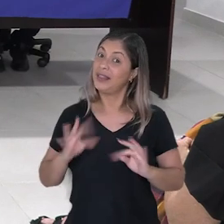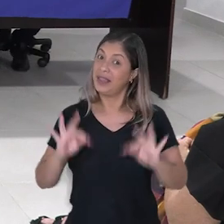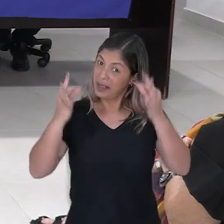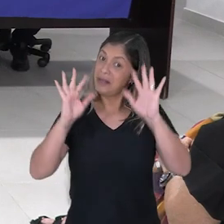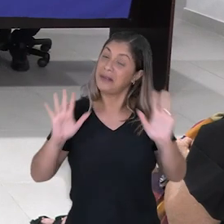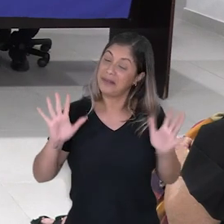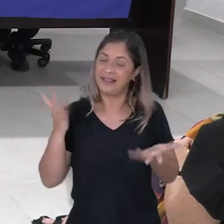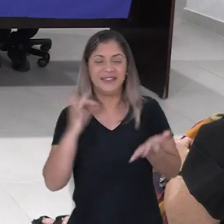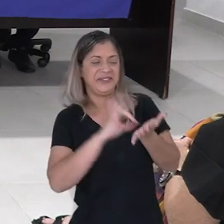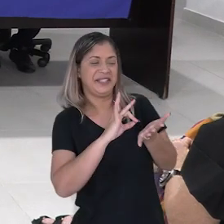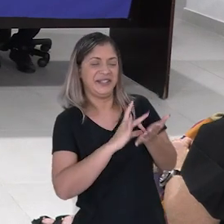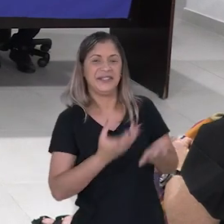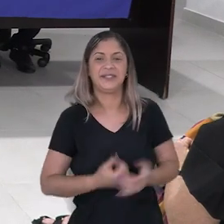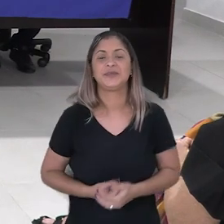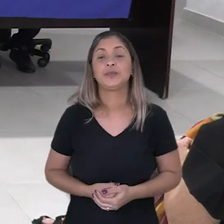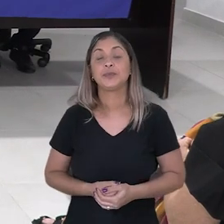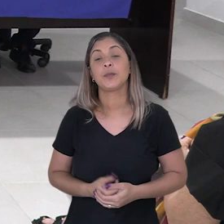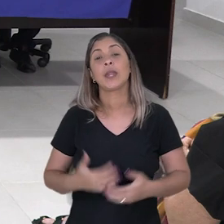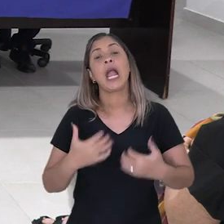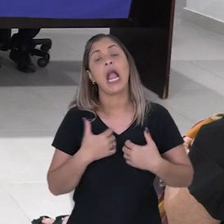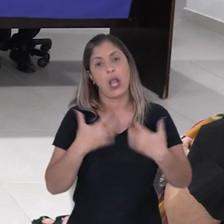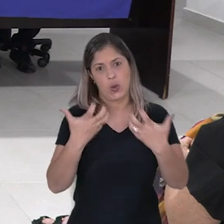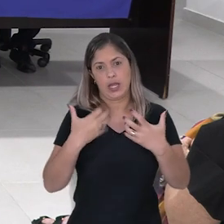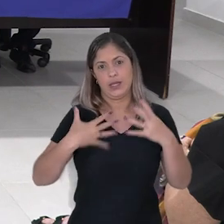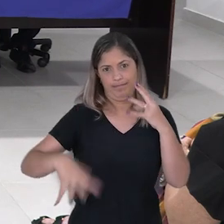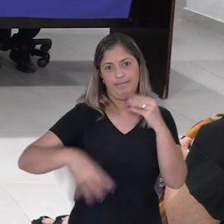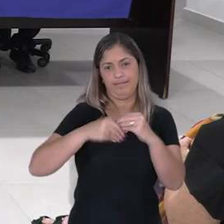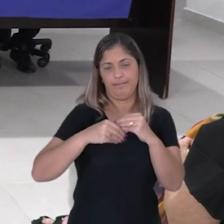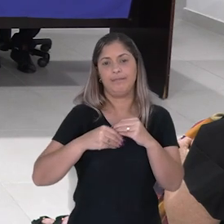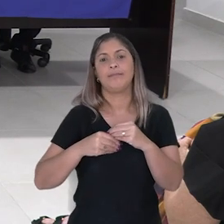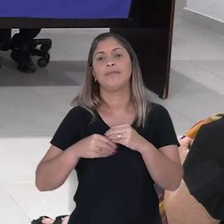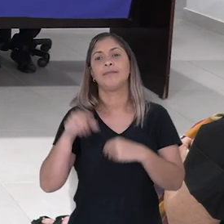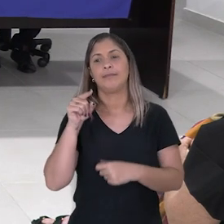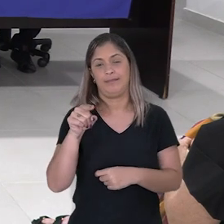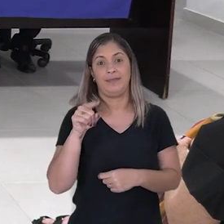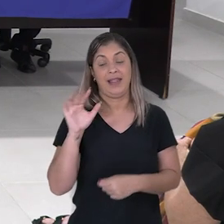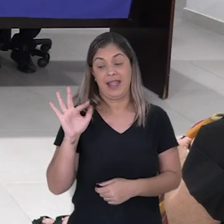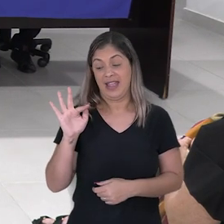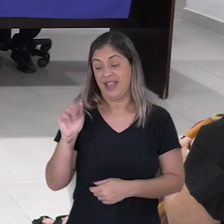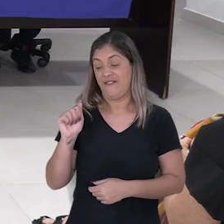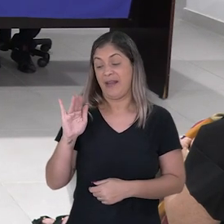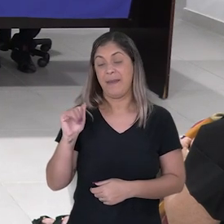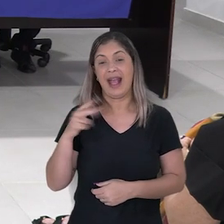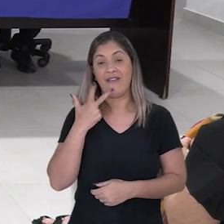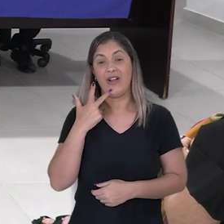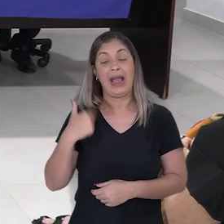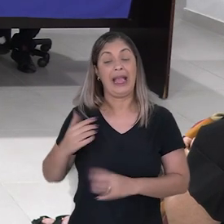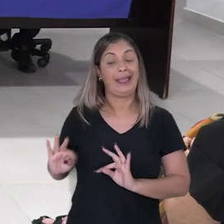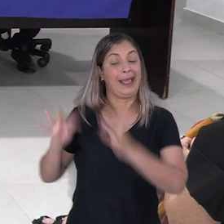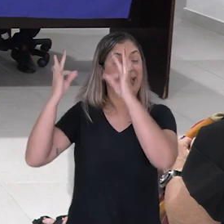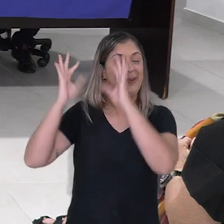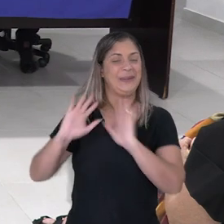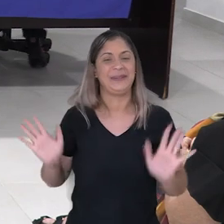É verdade. Eu queria fazer um adendo. Como a Fabiana falou, eu sou toda tecnológica, eu sou uma grande entusiasta